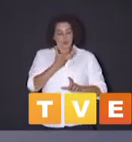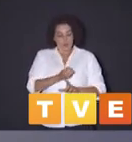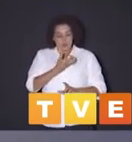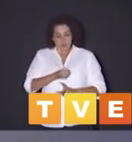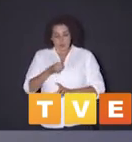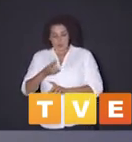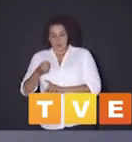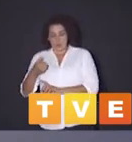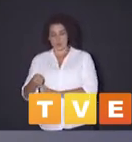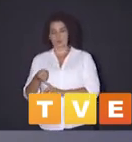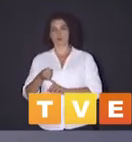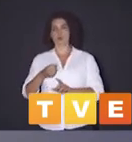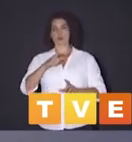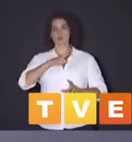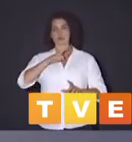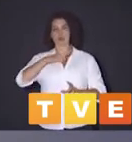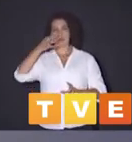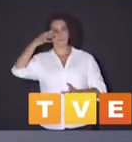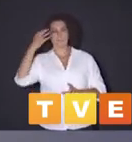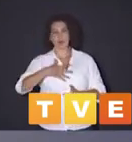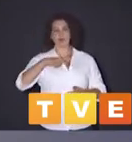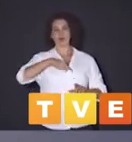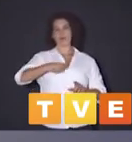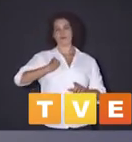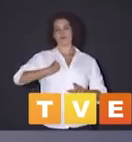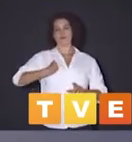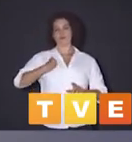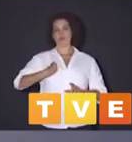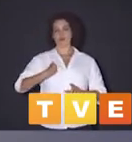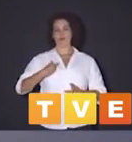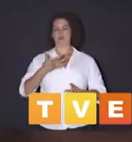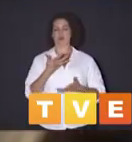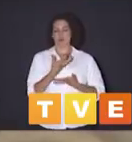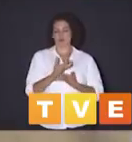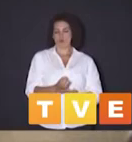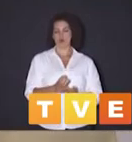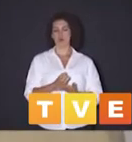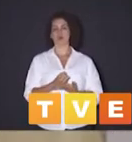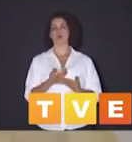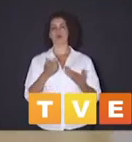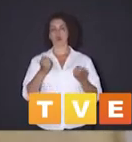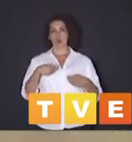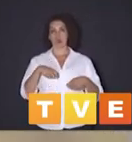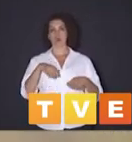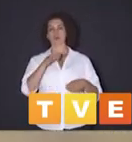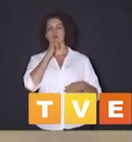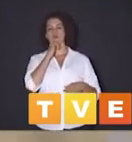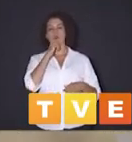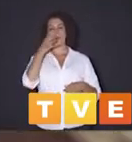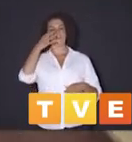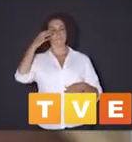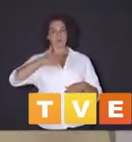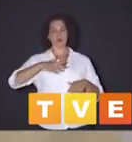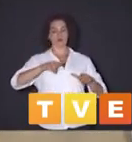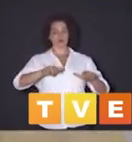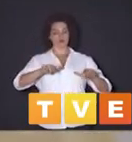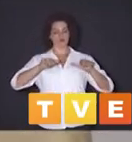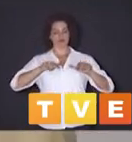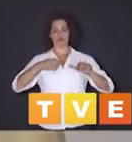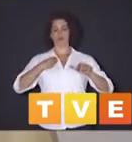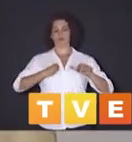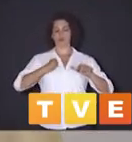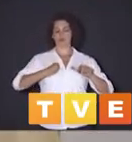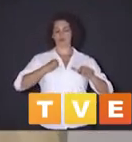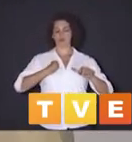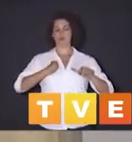seja tem uma prova de existência e materialidade daquele registros e prova que o diploma existe e é válido no mundo